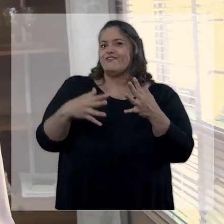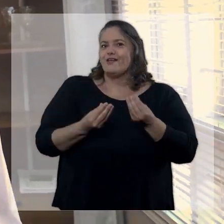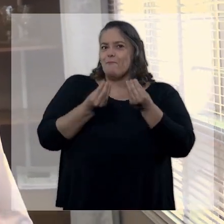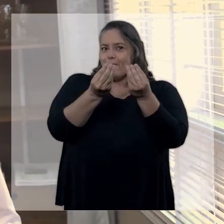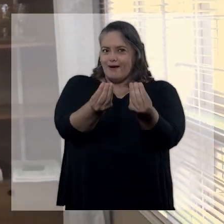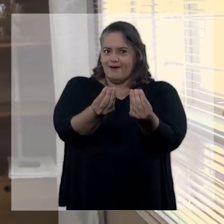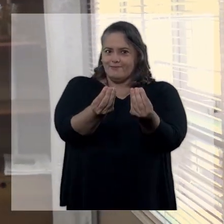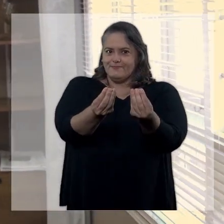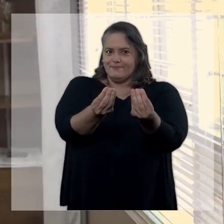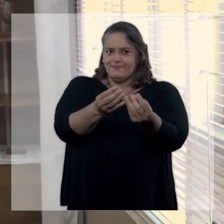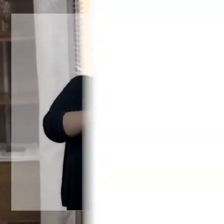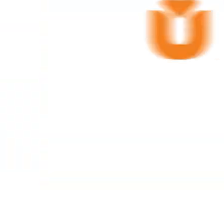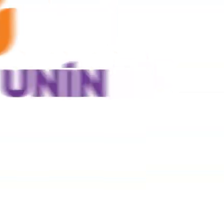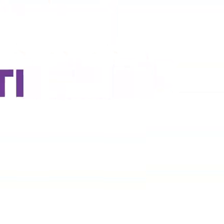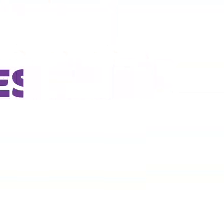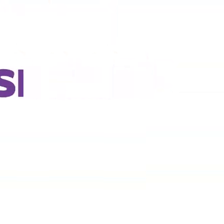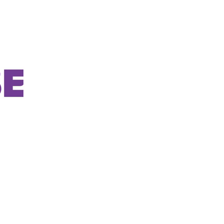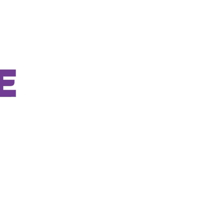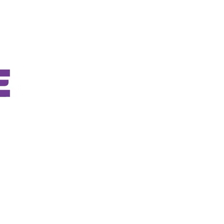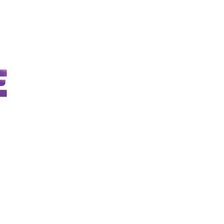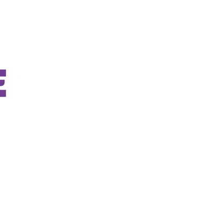da Libras pode te proporcionar.